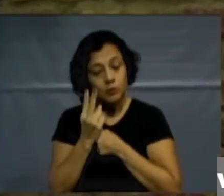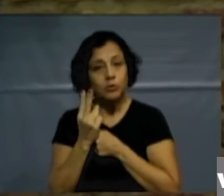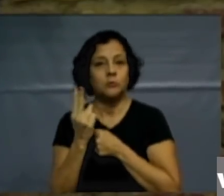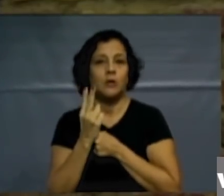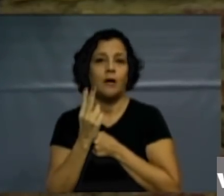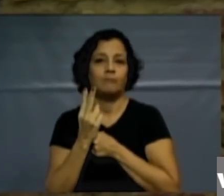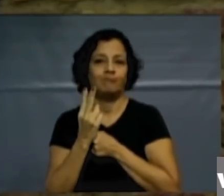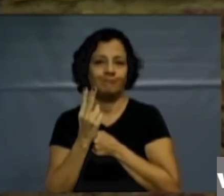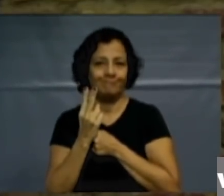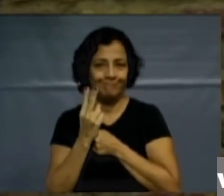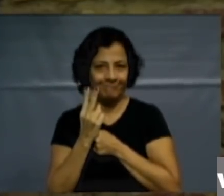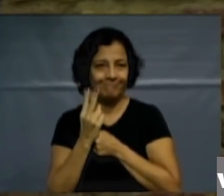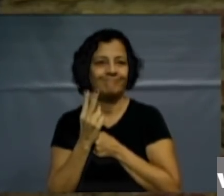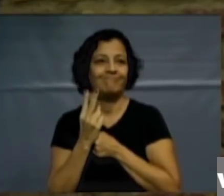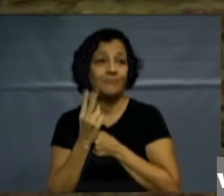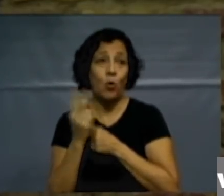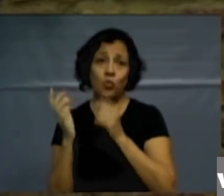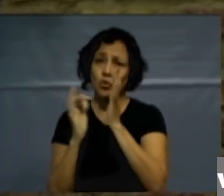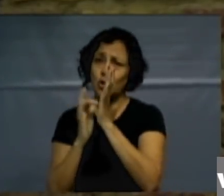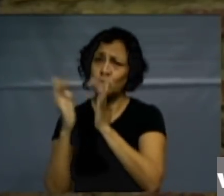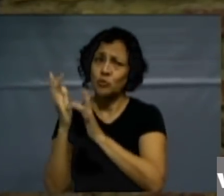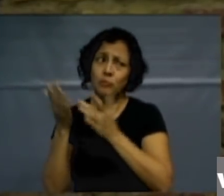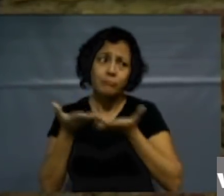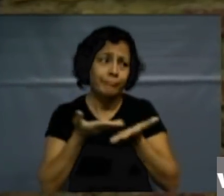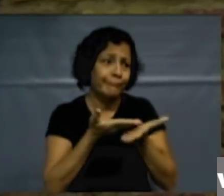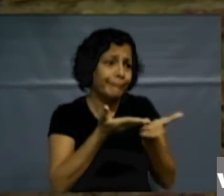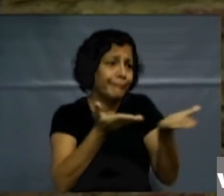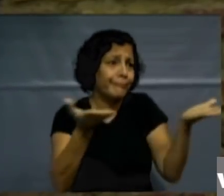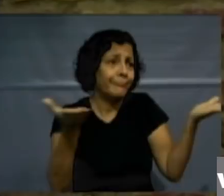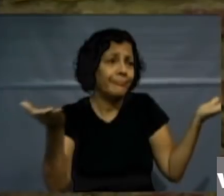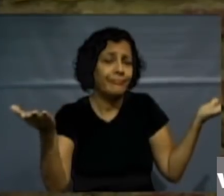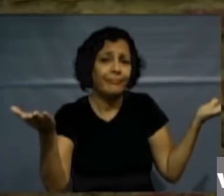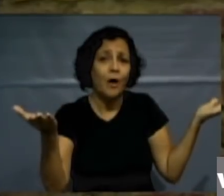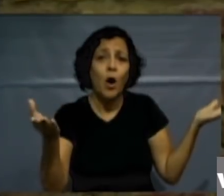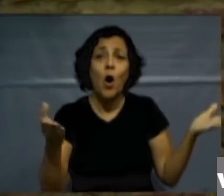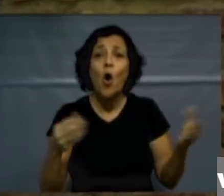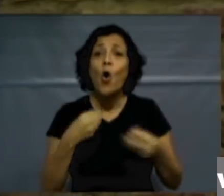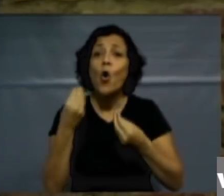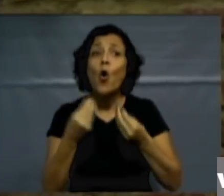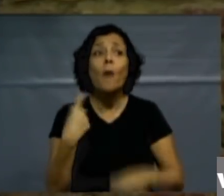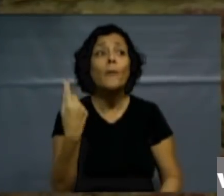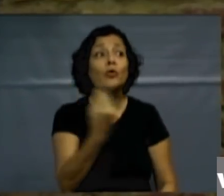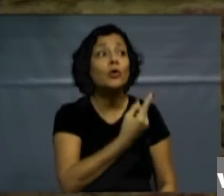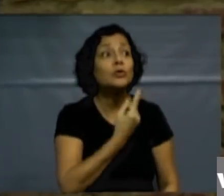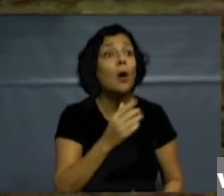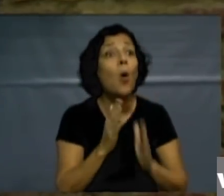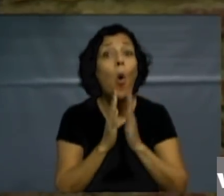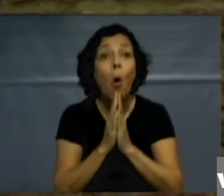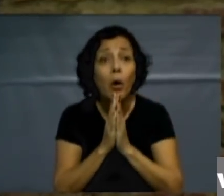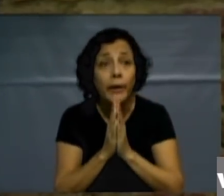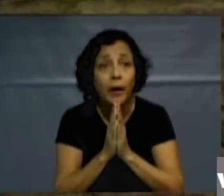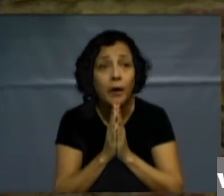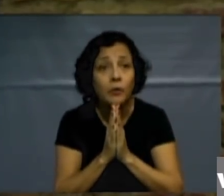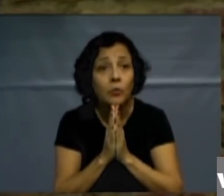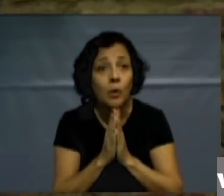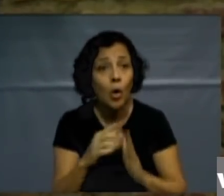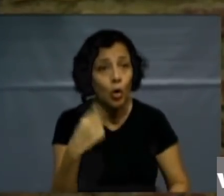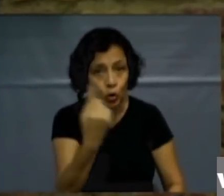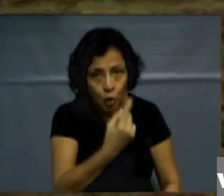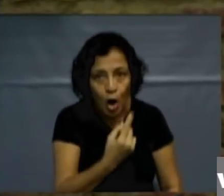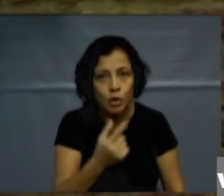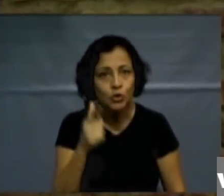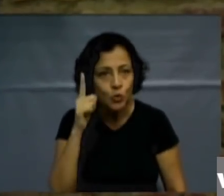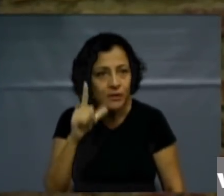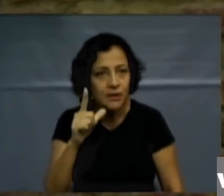Olha que compêndio que Jesus deixa para a gente. Como é que está a nossa oração? Será que a gente consegue acordar de manhã e fazer uma